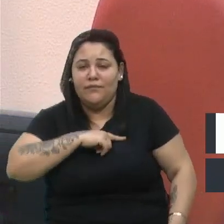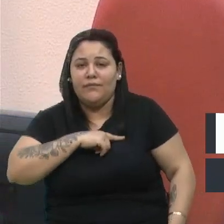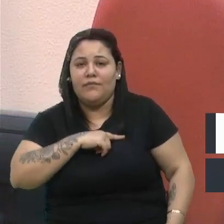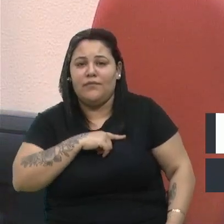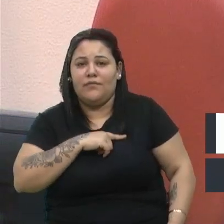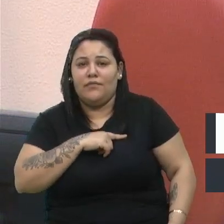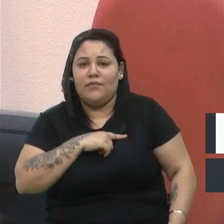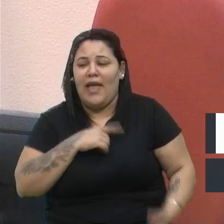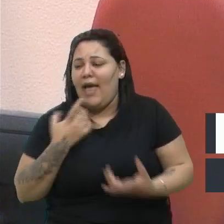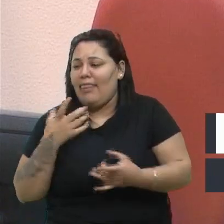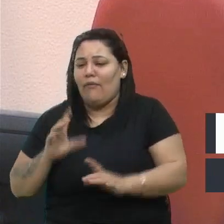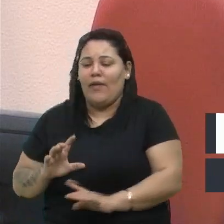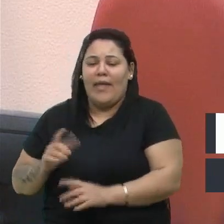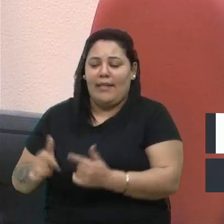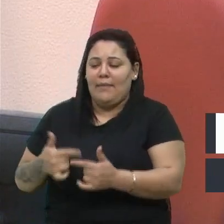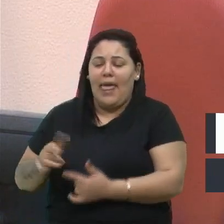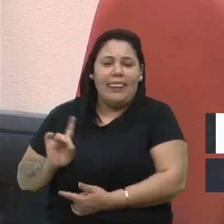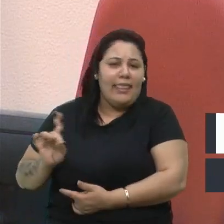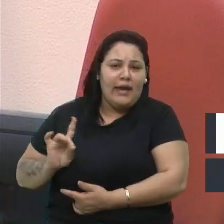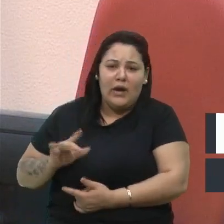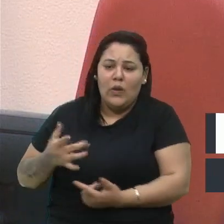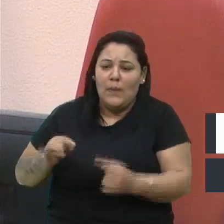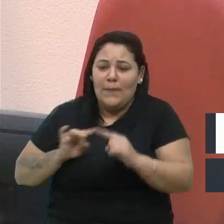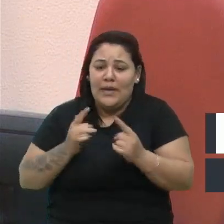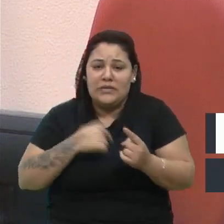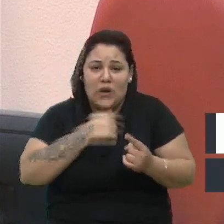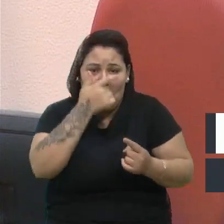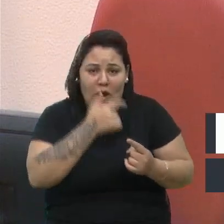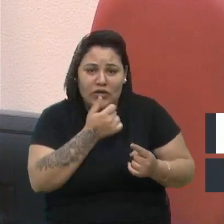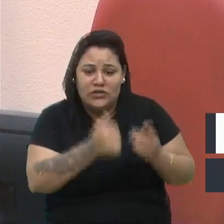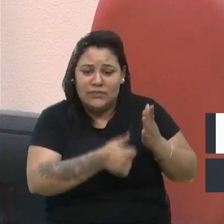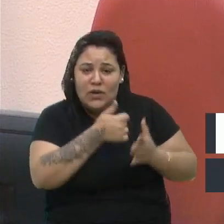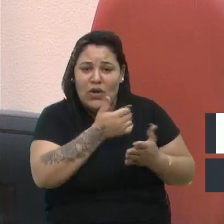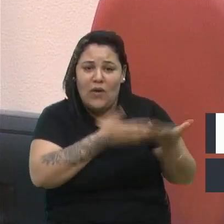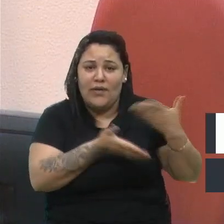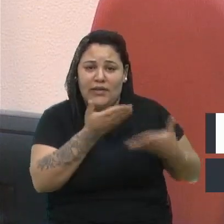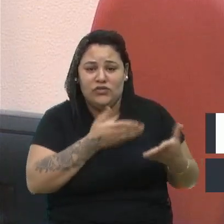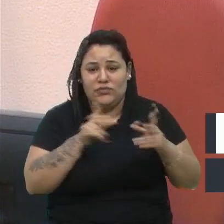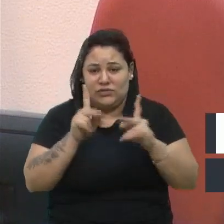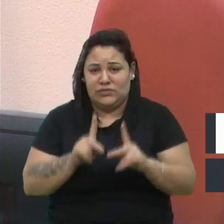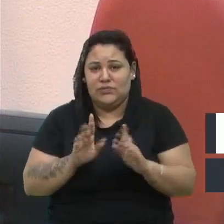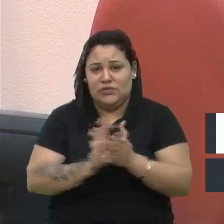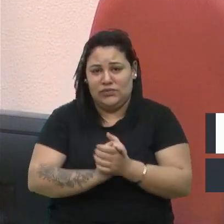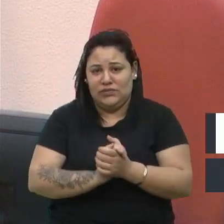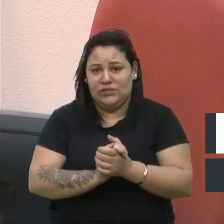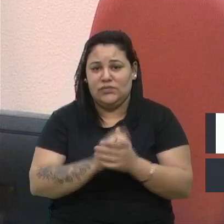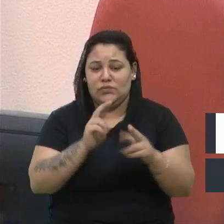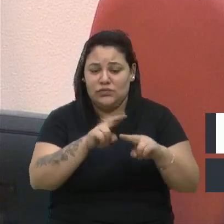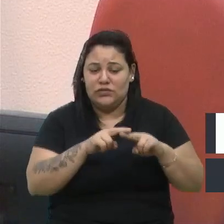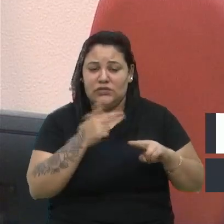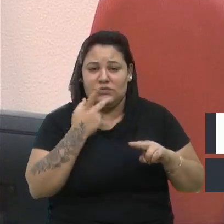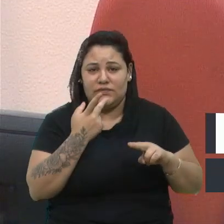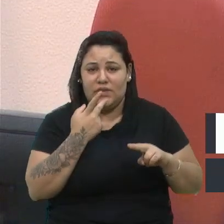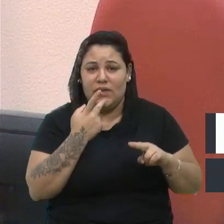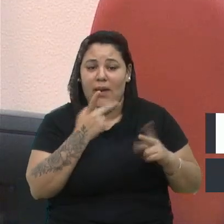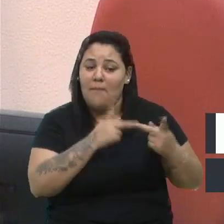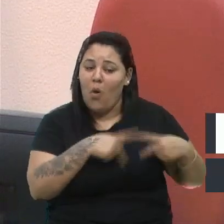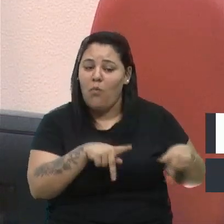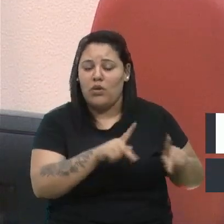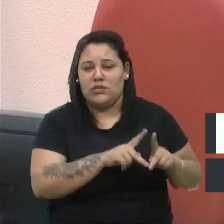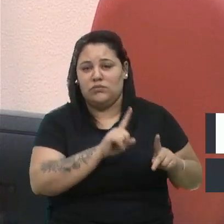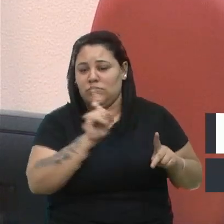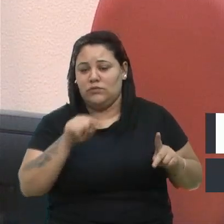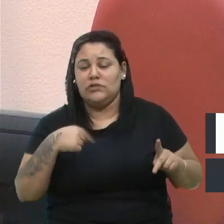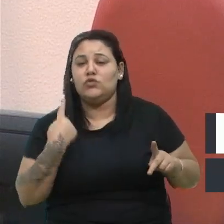isso. É que talvez as pessoas seriam mais bem atendidas. É nesse ponto que eu sempre falo, né? E não posso